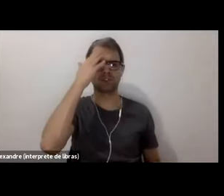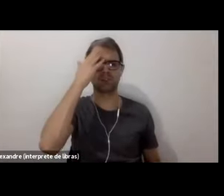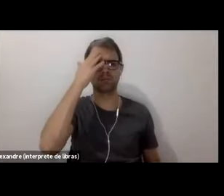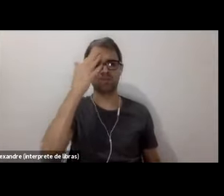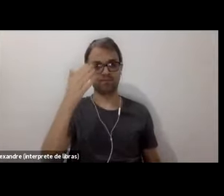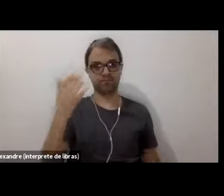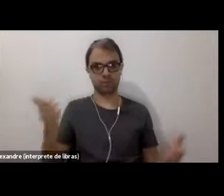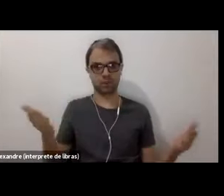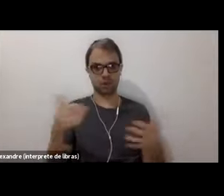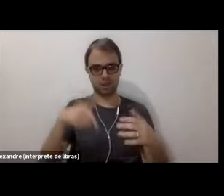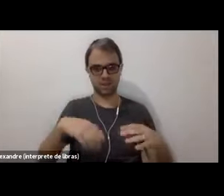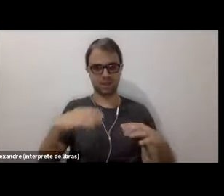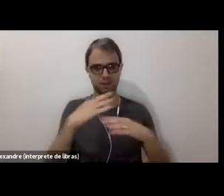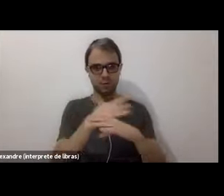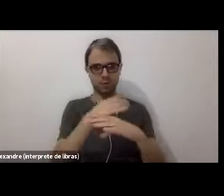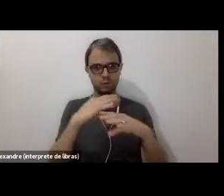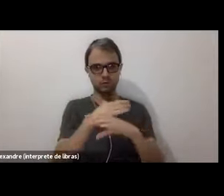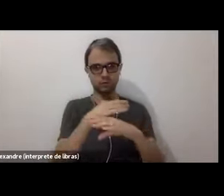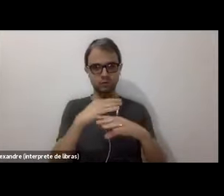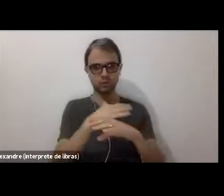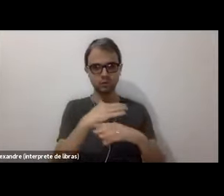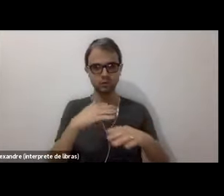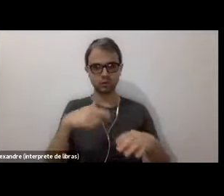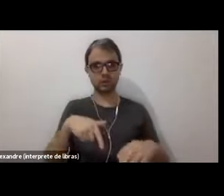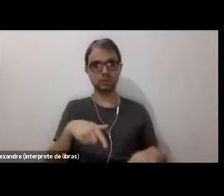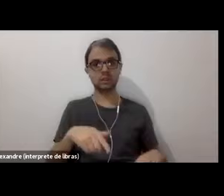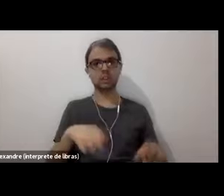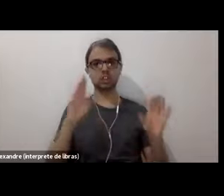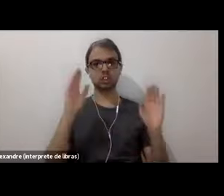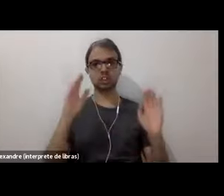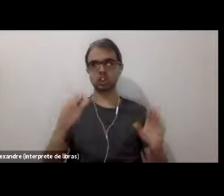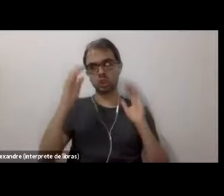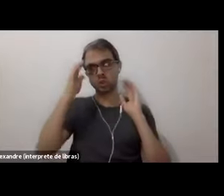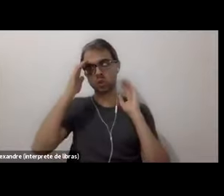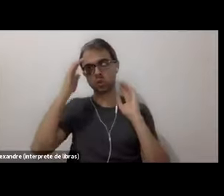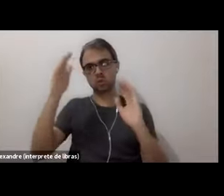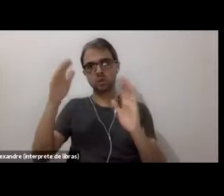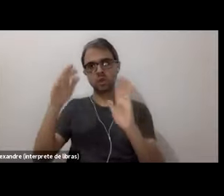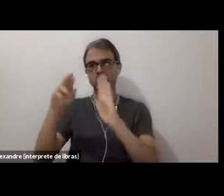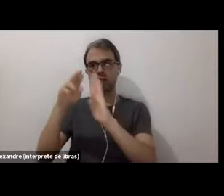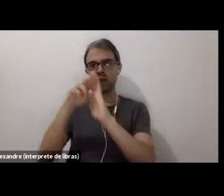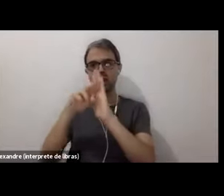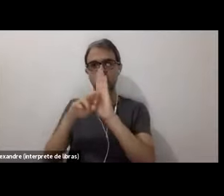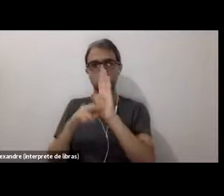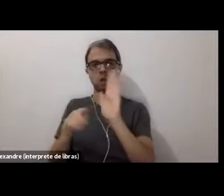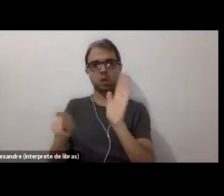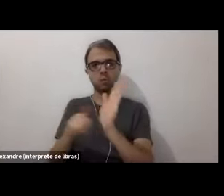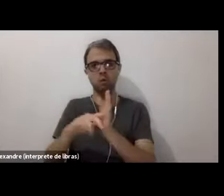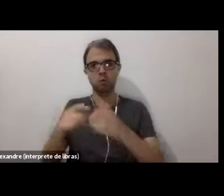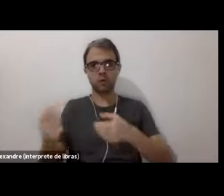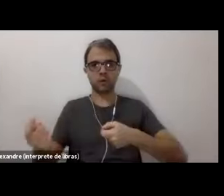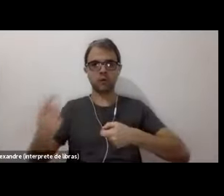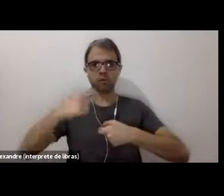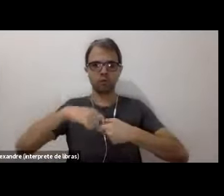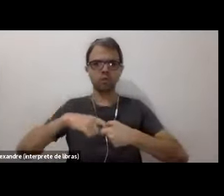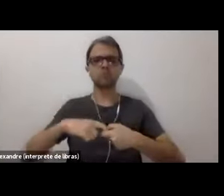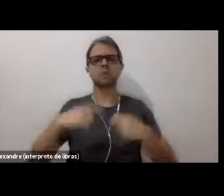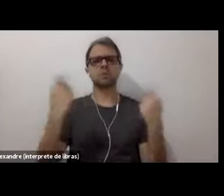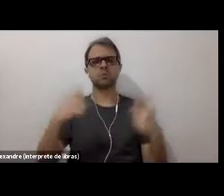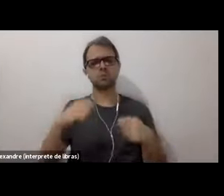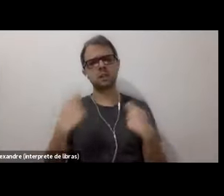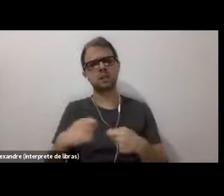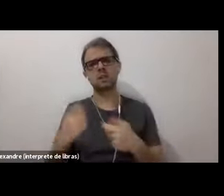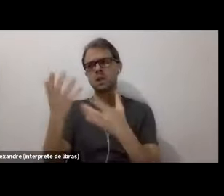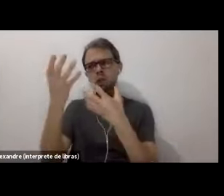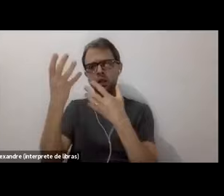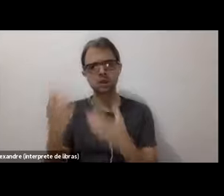já tem de contato com todos os protocolos de retorno e nós, sim, conseguiremos colocar em prática, né? O que é pedido,